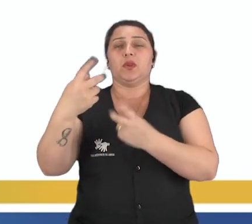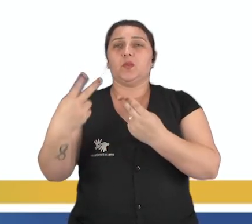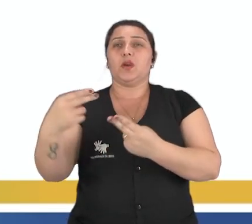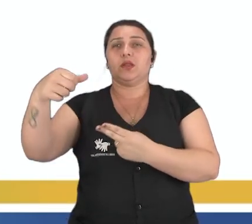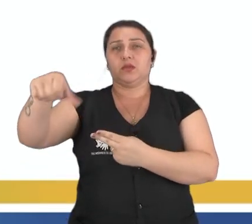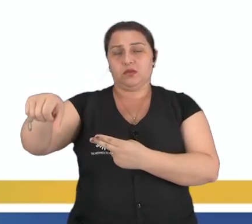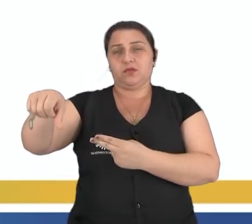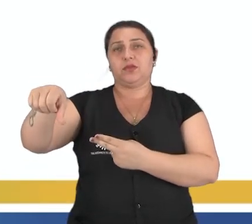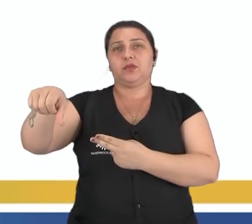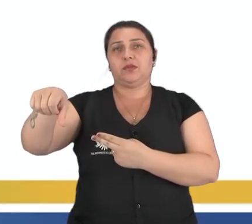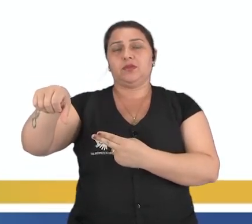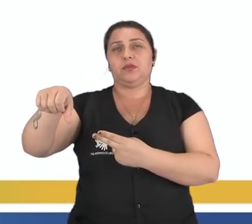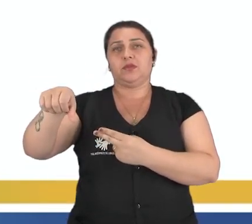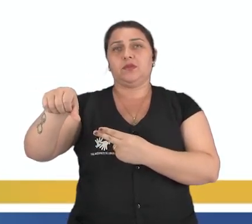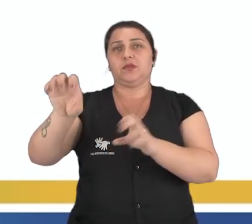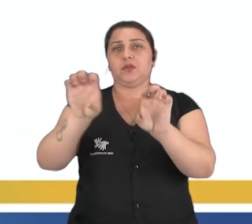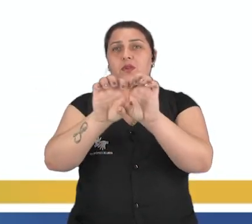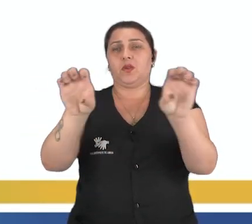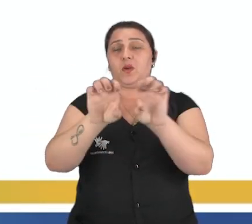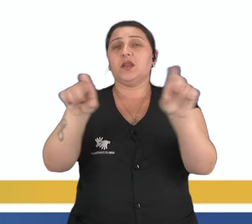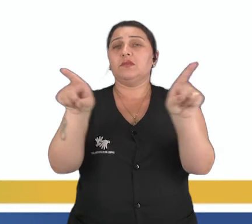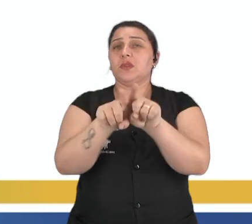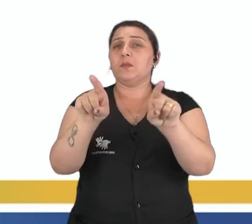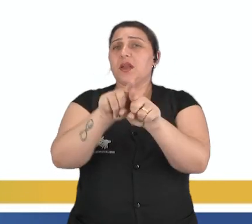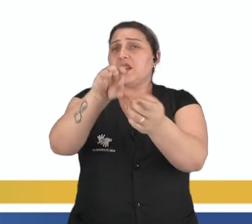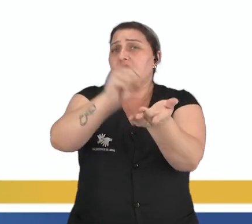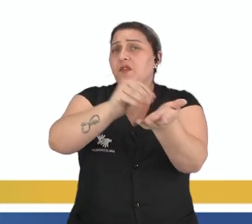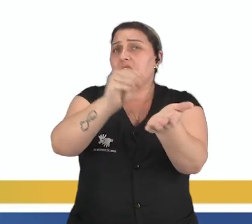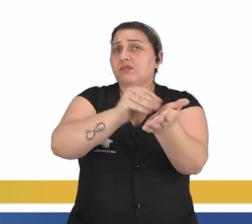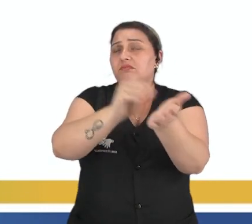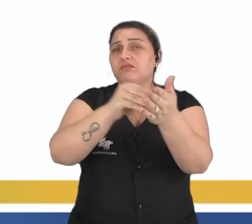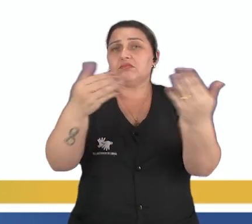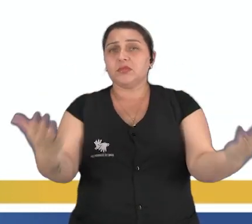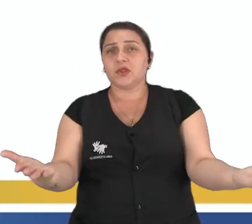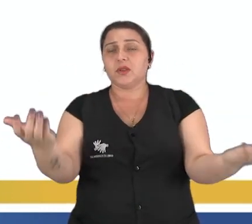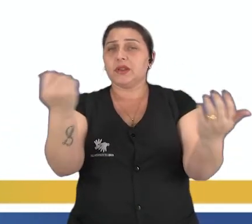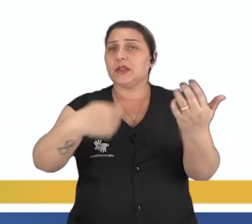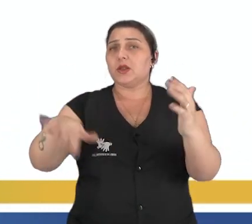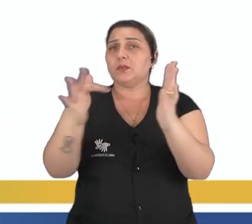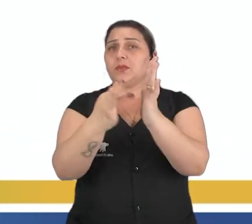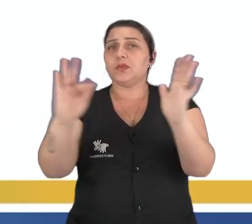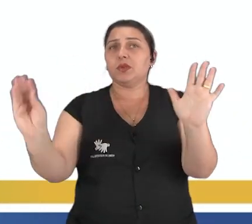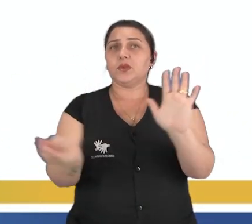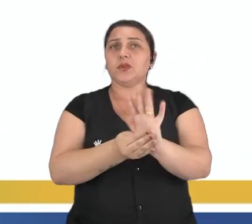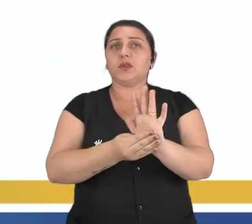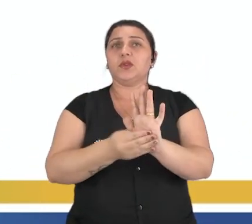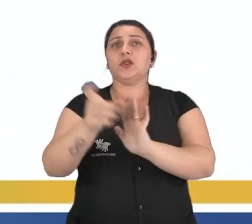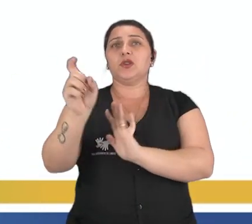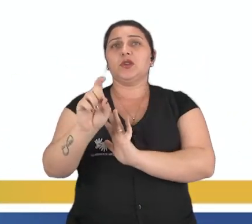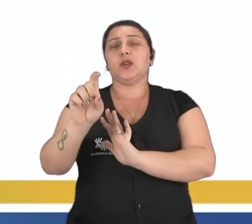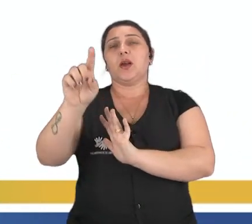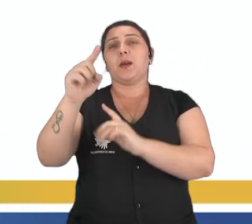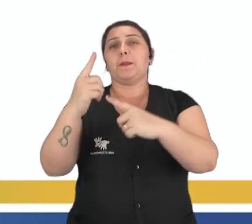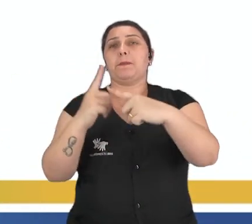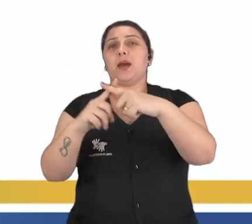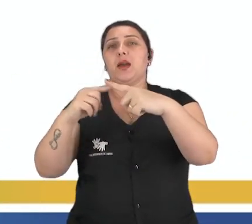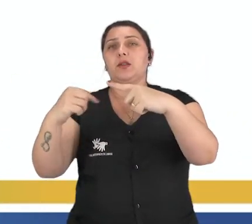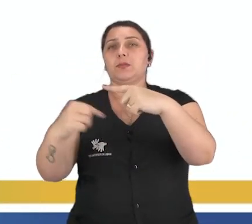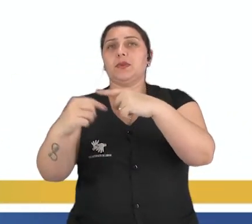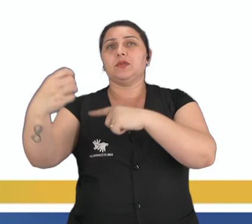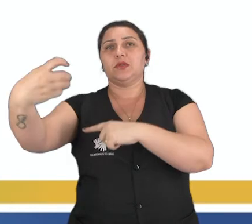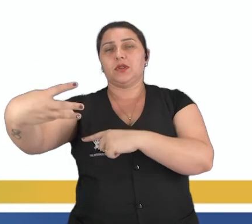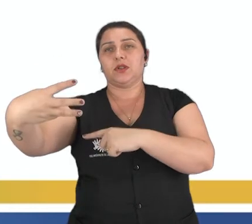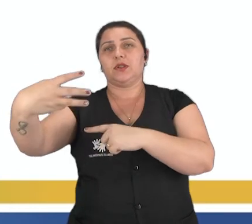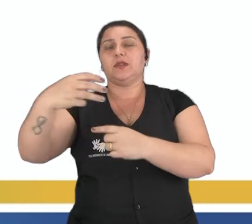a 9, equação incompleta também, do tipo a, x² igual a c. Quanto que dá aqui? X igual a mais ou menos